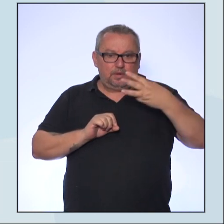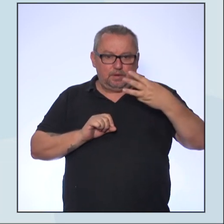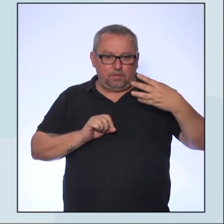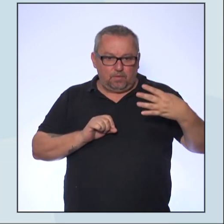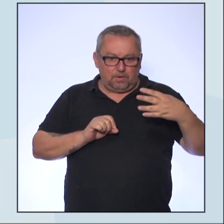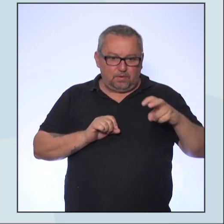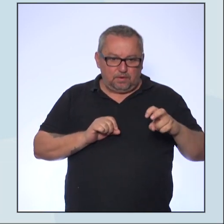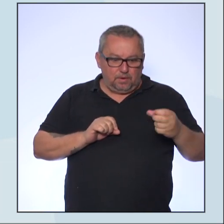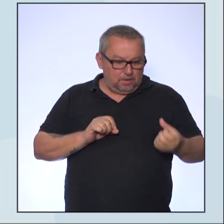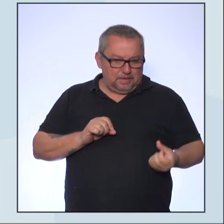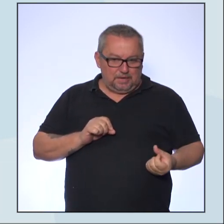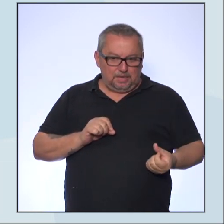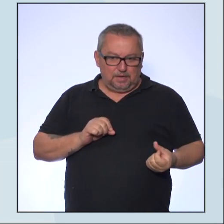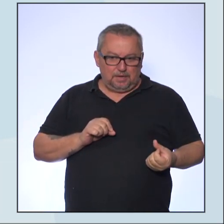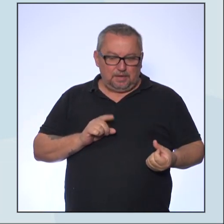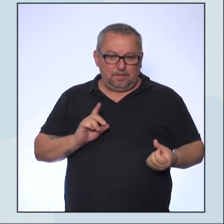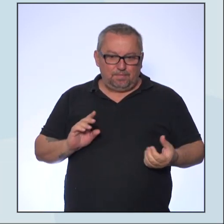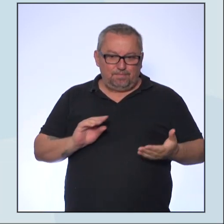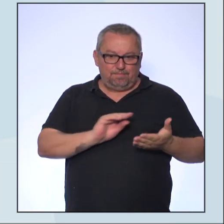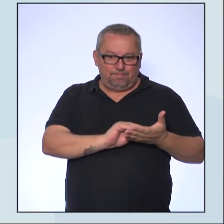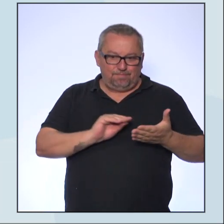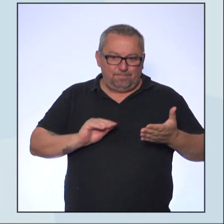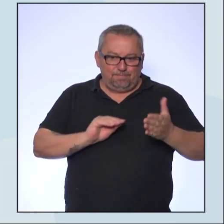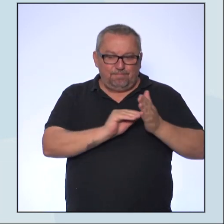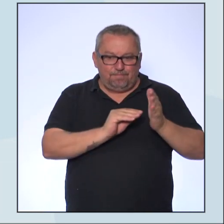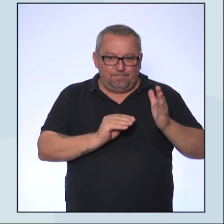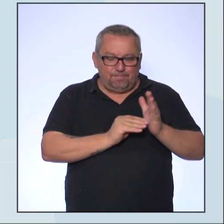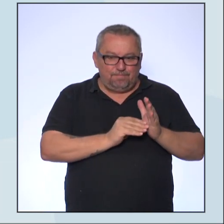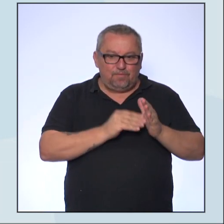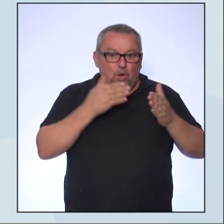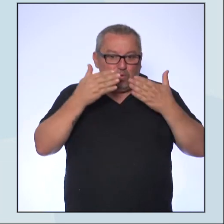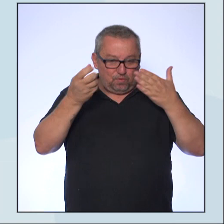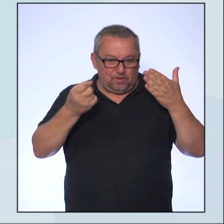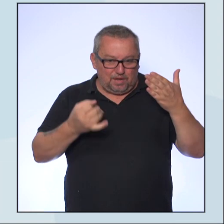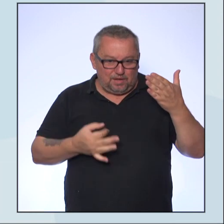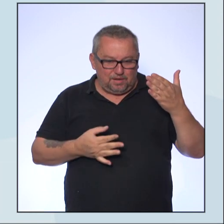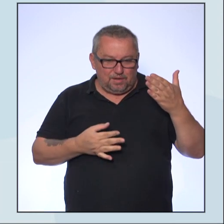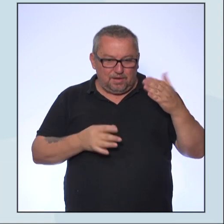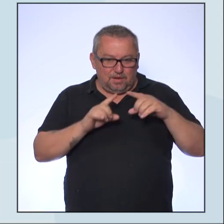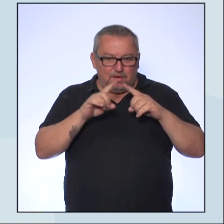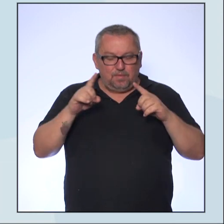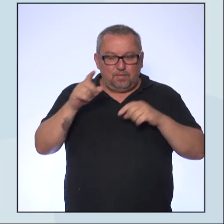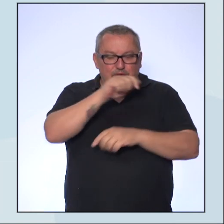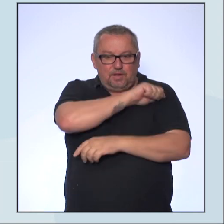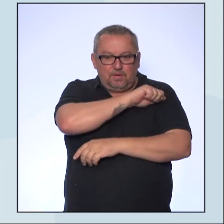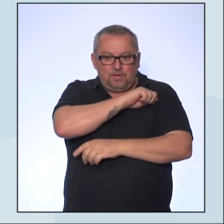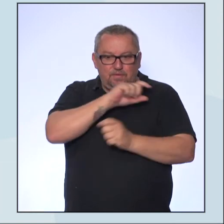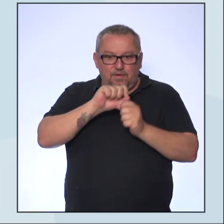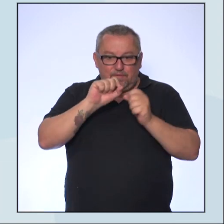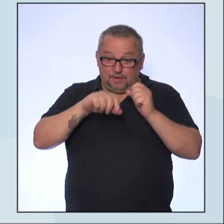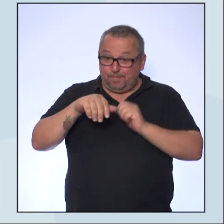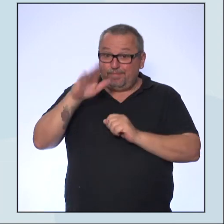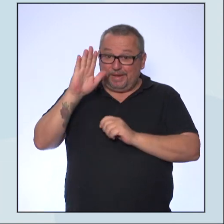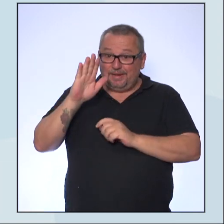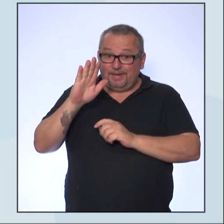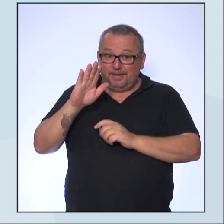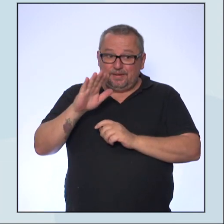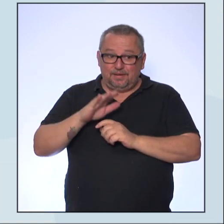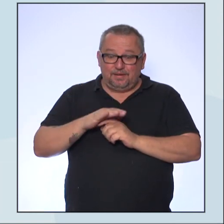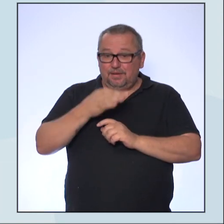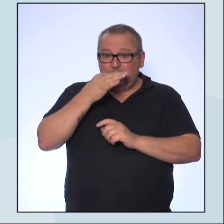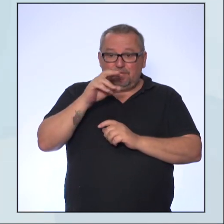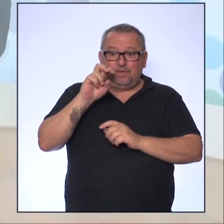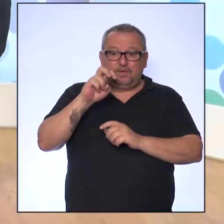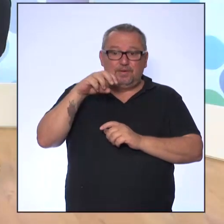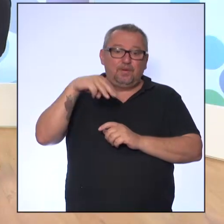4, 5 e 6, vocês vão colocando aí a resposta no chat. Essa daí, acho que para os alunos fazerem, vai demorar um pouquinho mais. Vai. Acho que uns